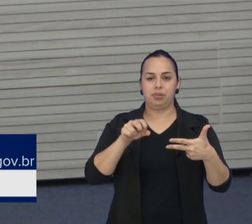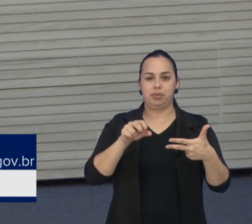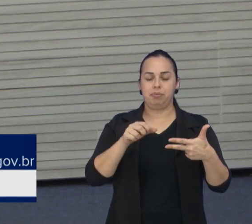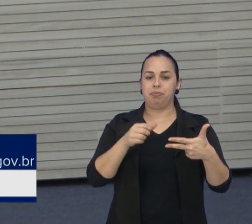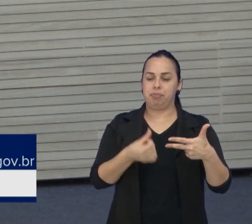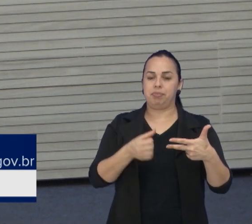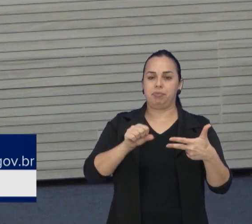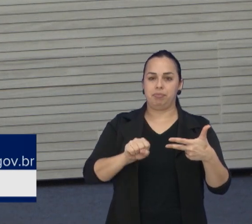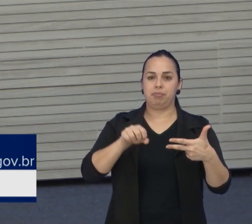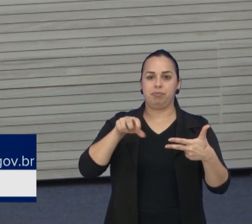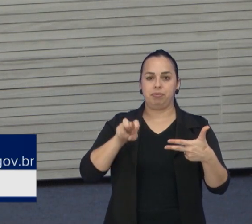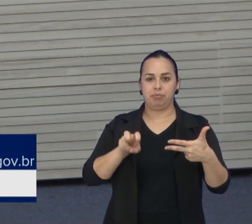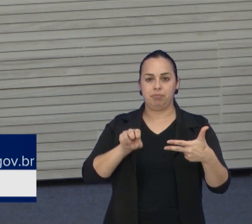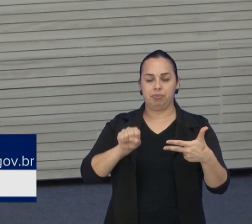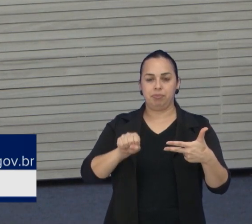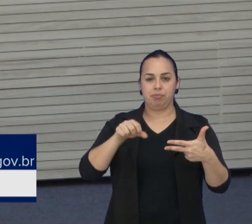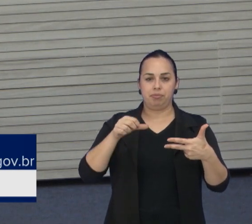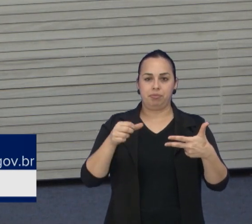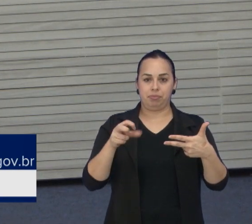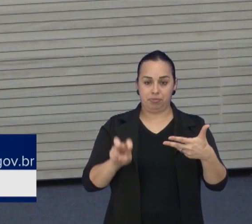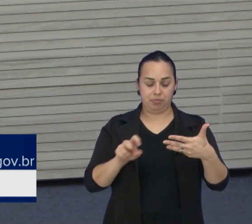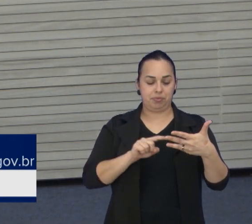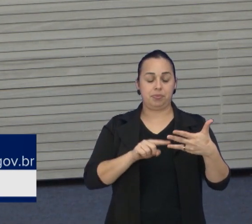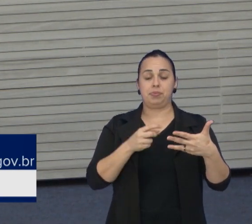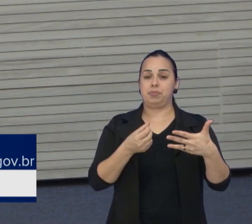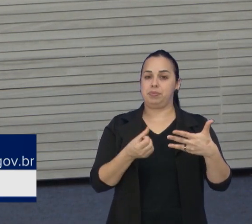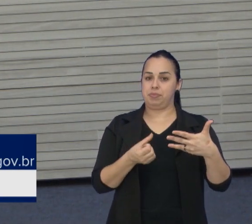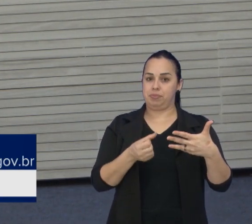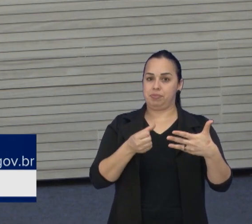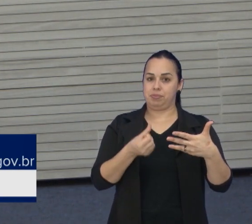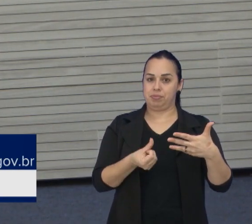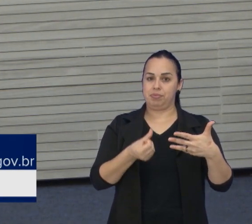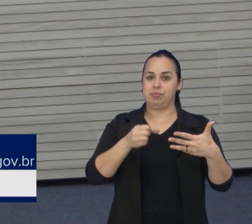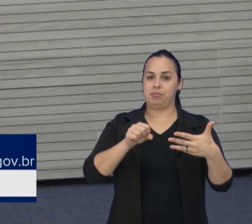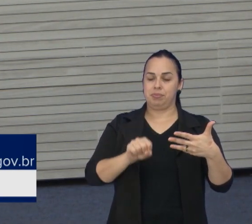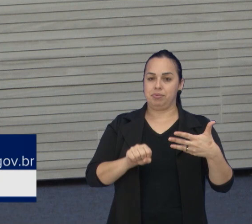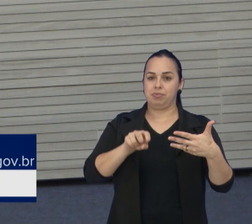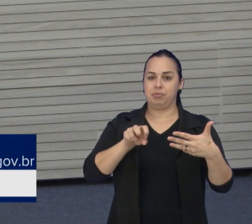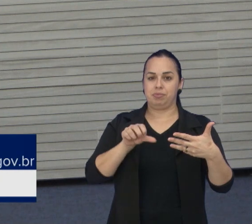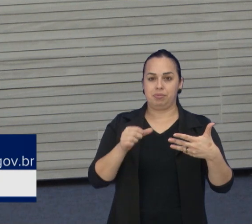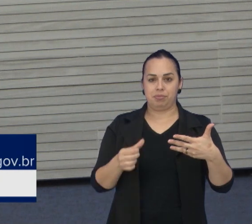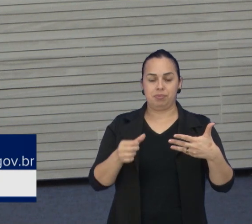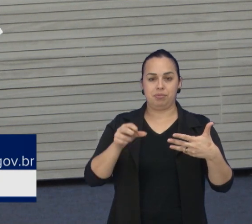6885/2024, processo 6886/2024 e processo